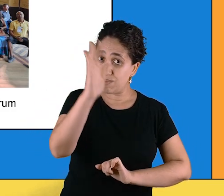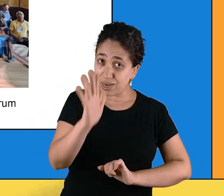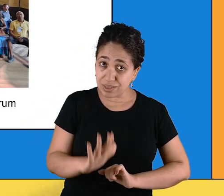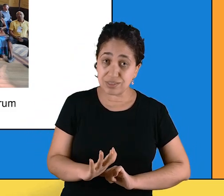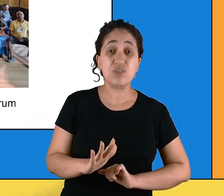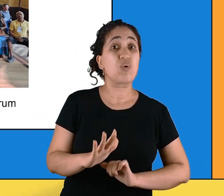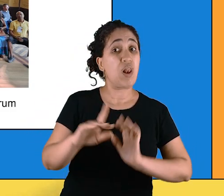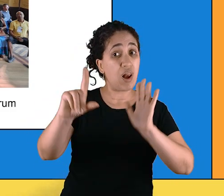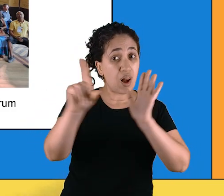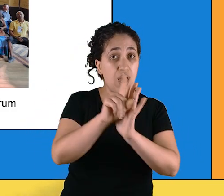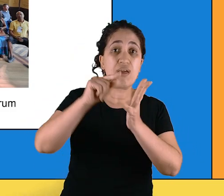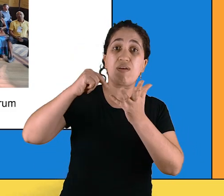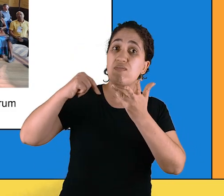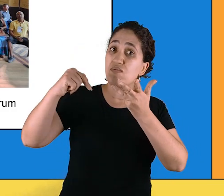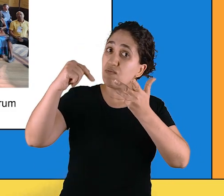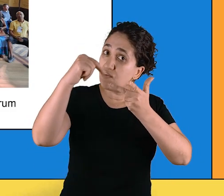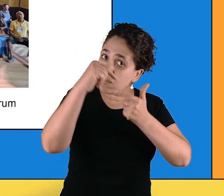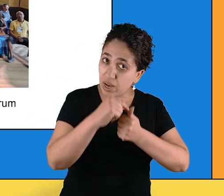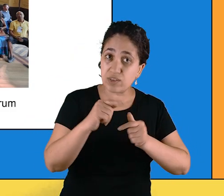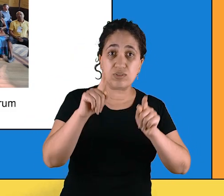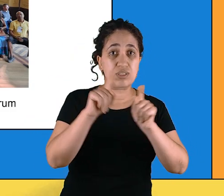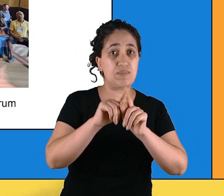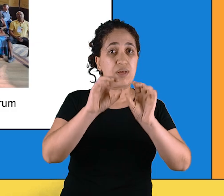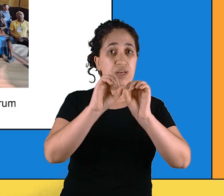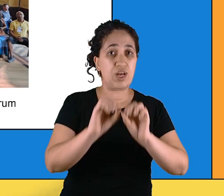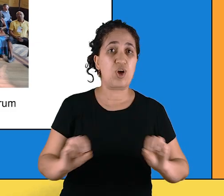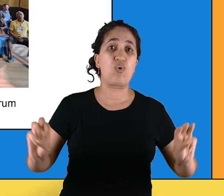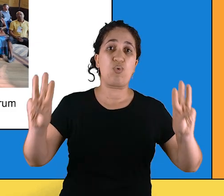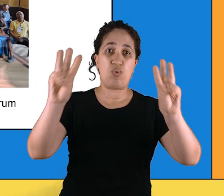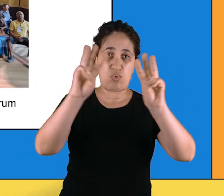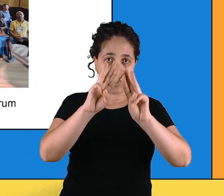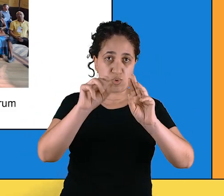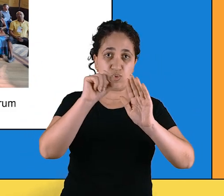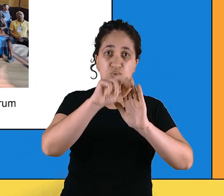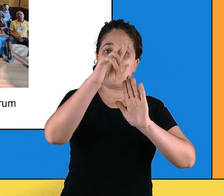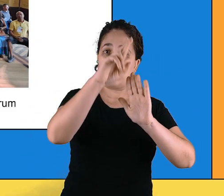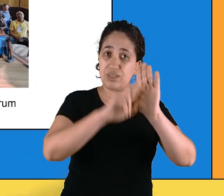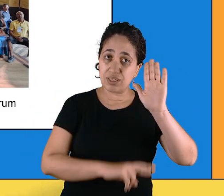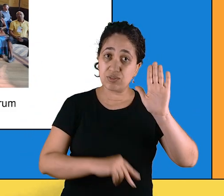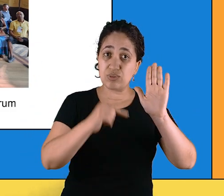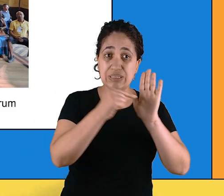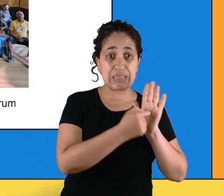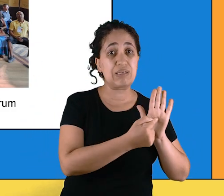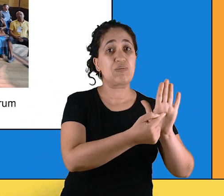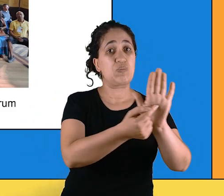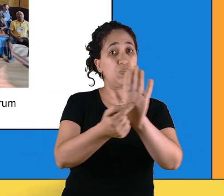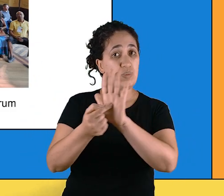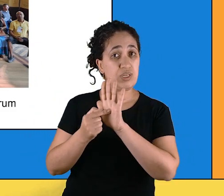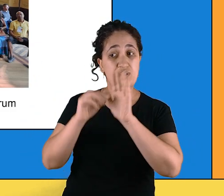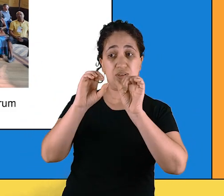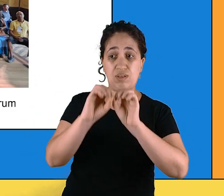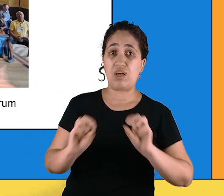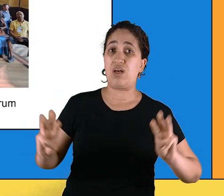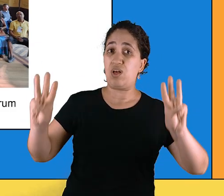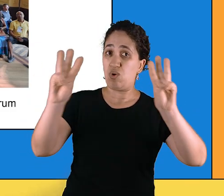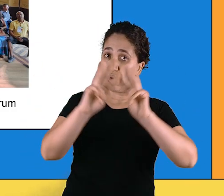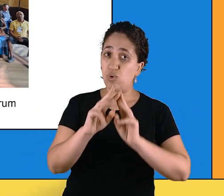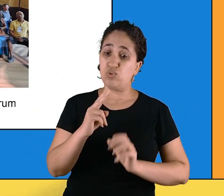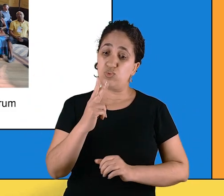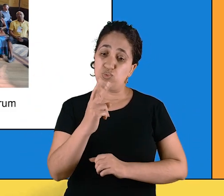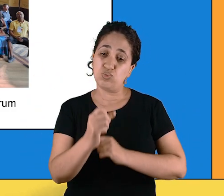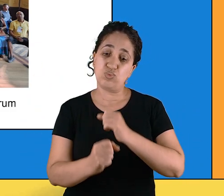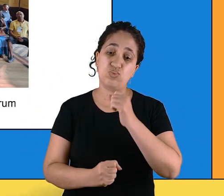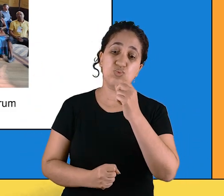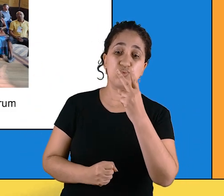tem um rol grande de leis, é reconhecido pela ONU, os relatórios que são né, apresentados para a ONU a cada